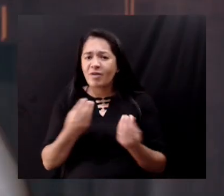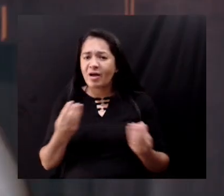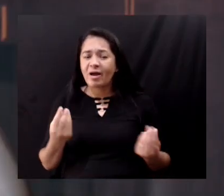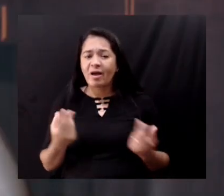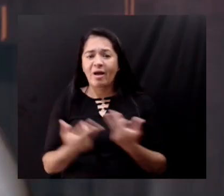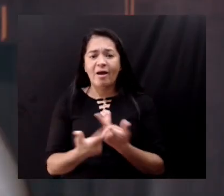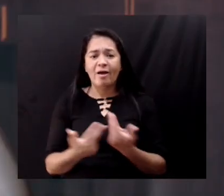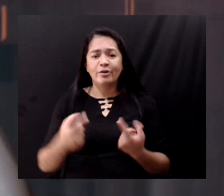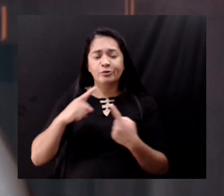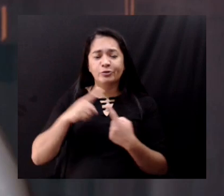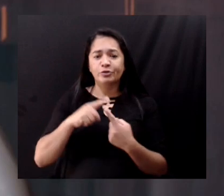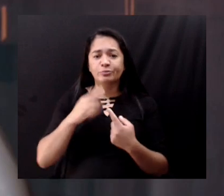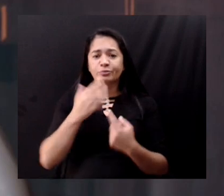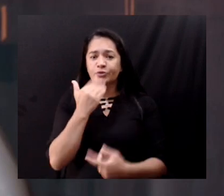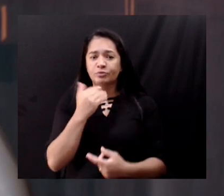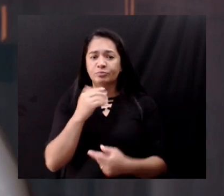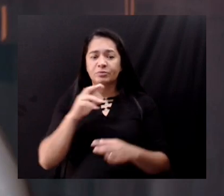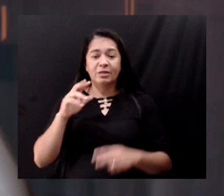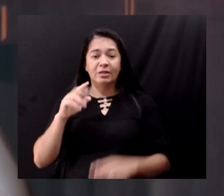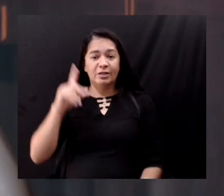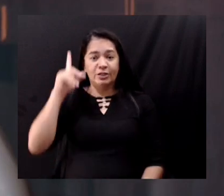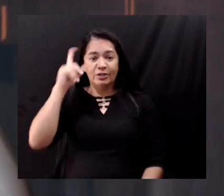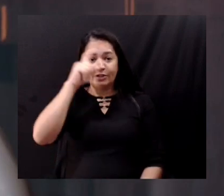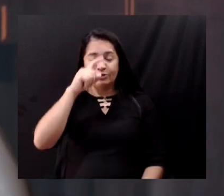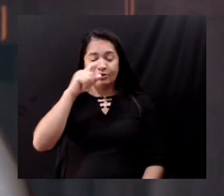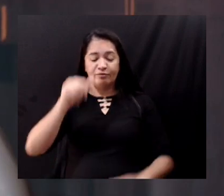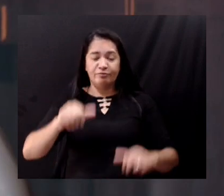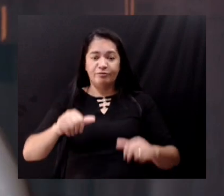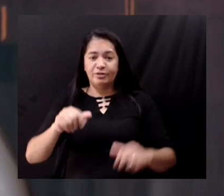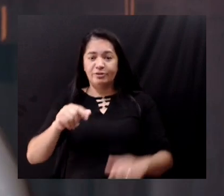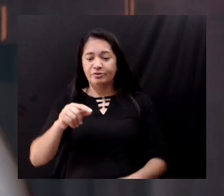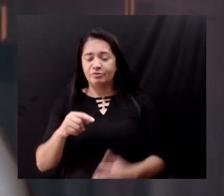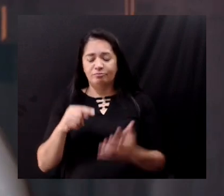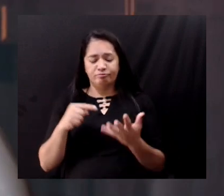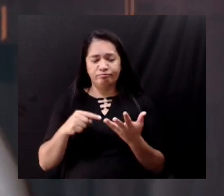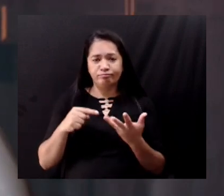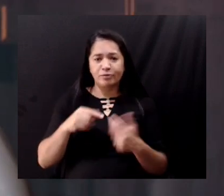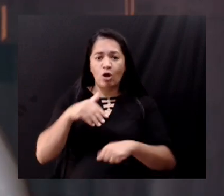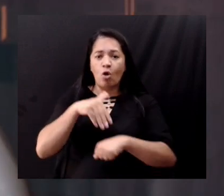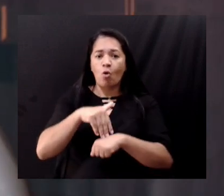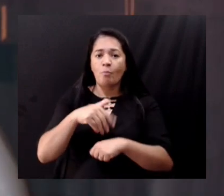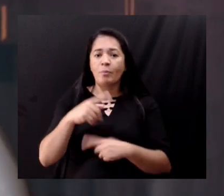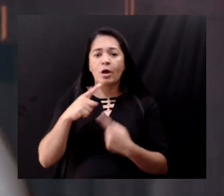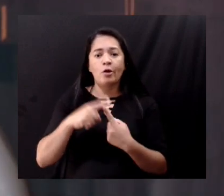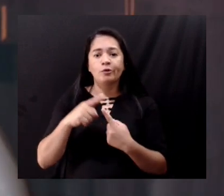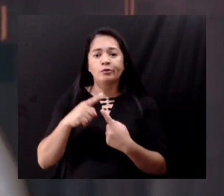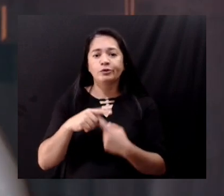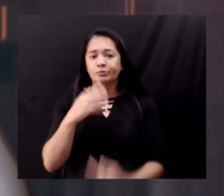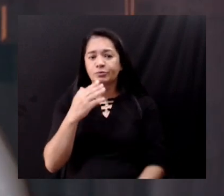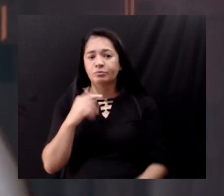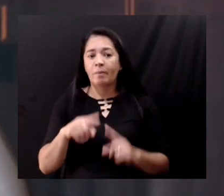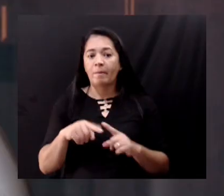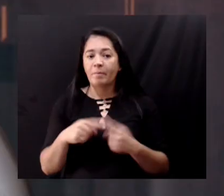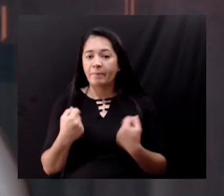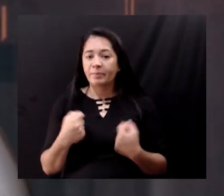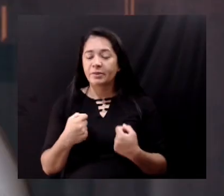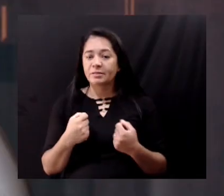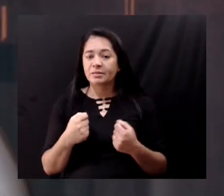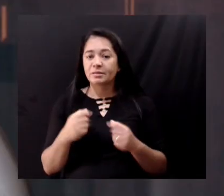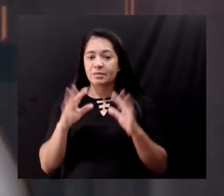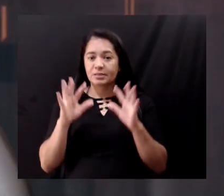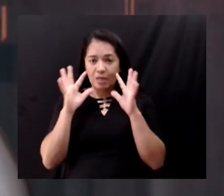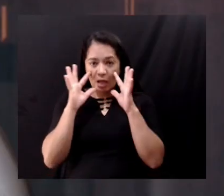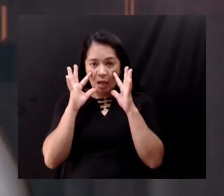difícil julgar o alimento como um culpado de uma alergia, Uhum. mas a gente tem que estar sempre com o olhar aberto para, de